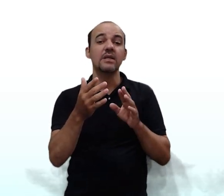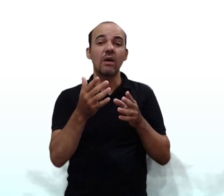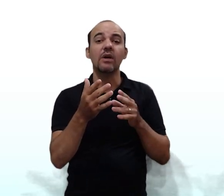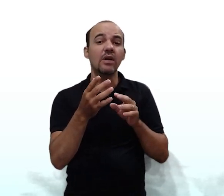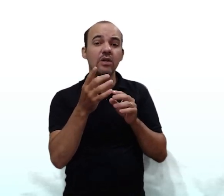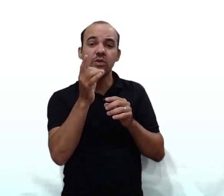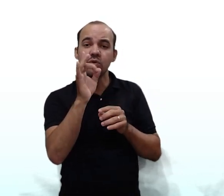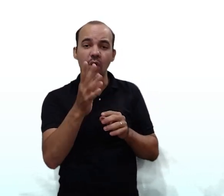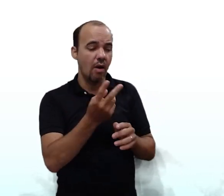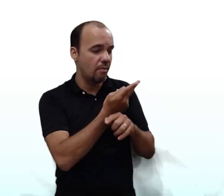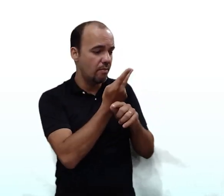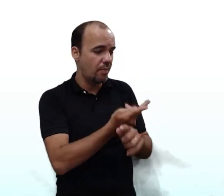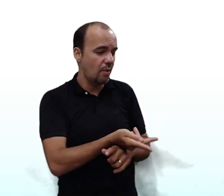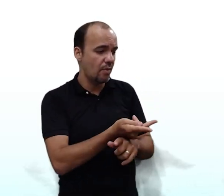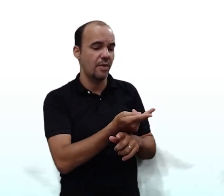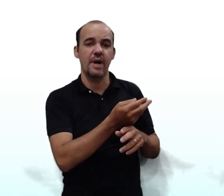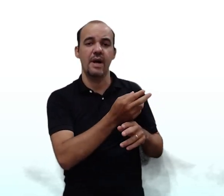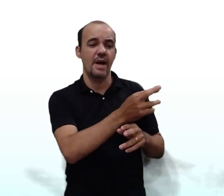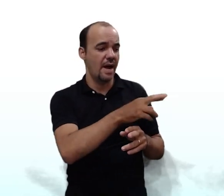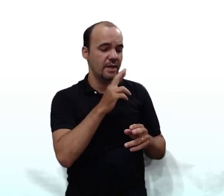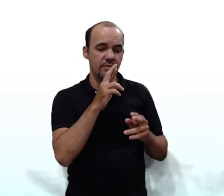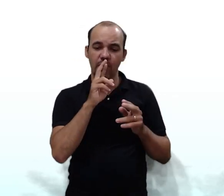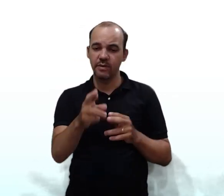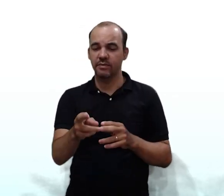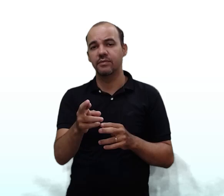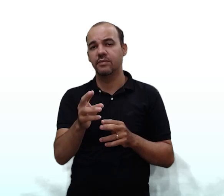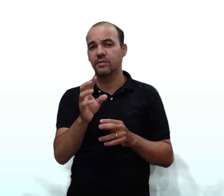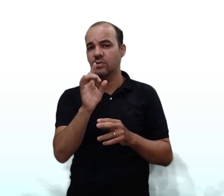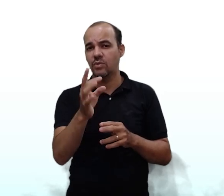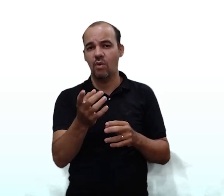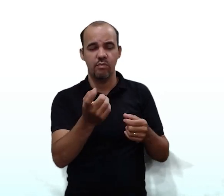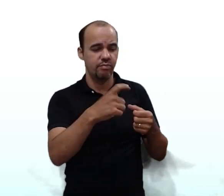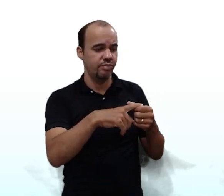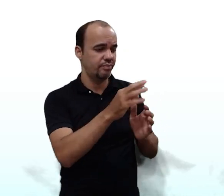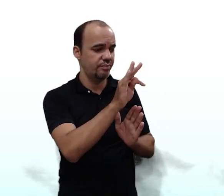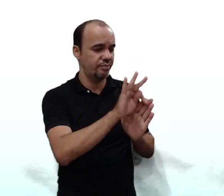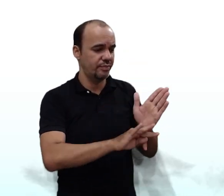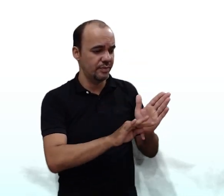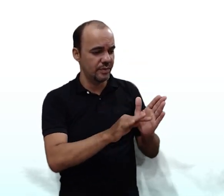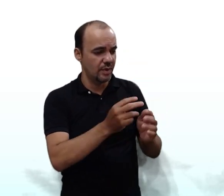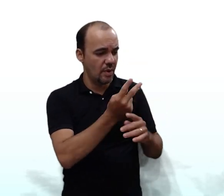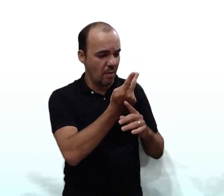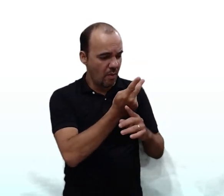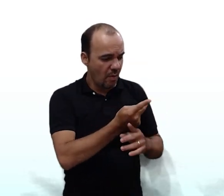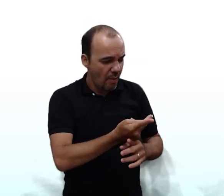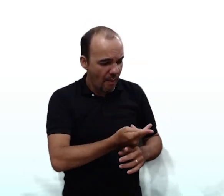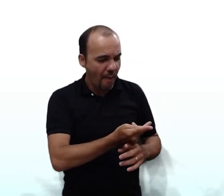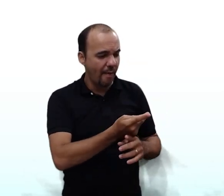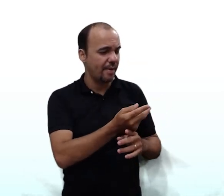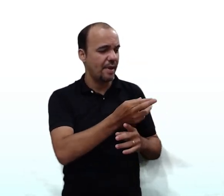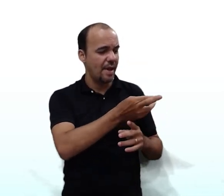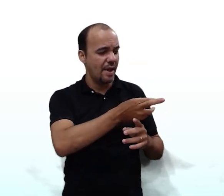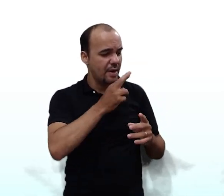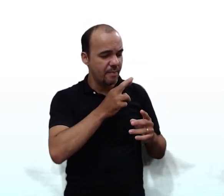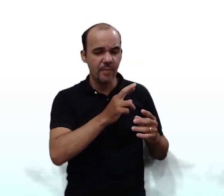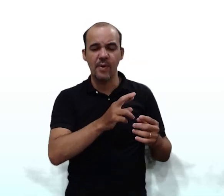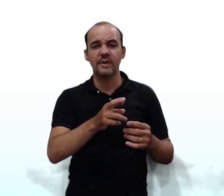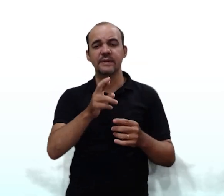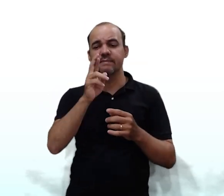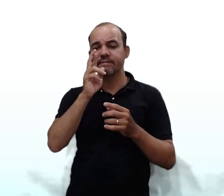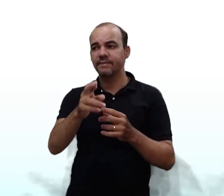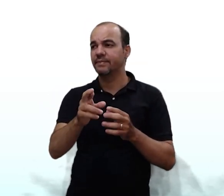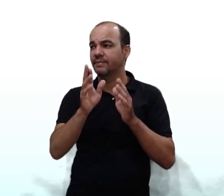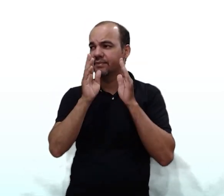de fato ali daquele texto. Então você volta tentando caçar informações precisas,